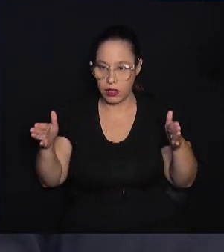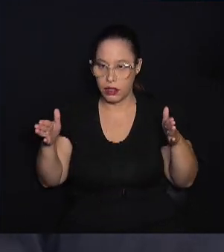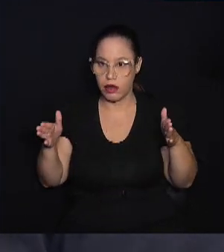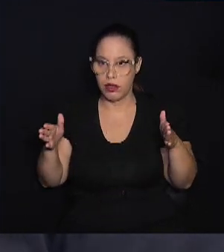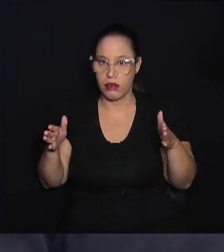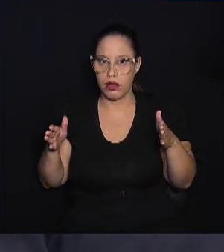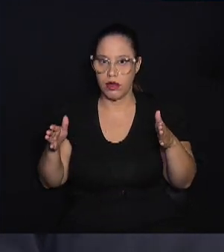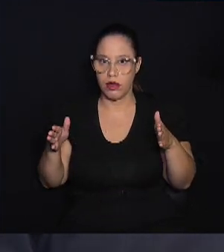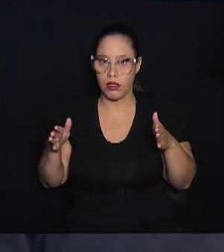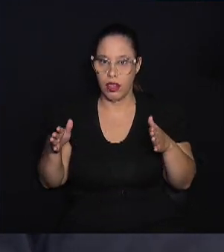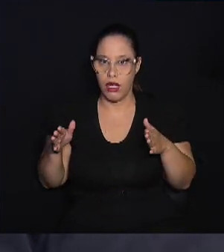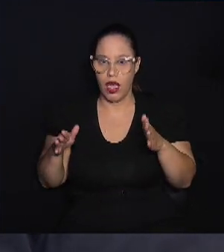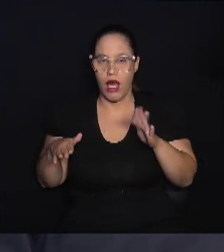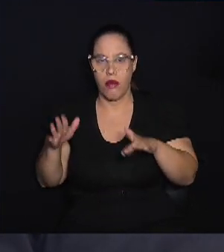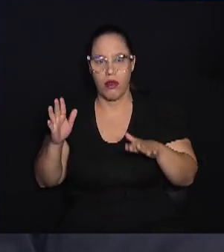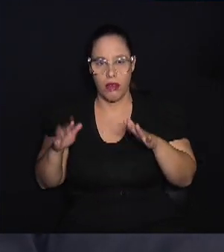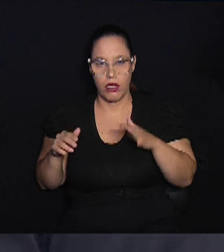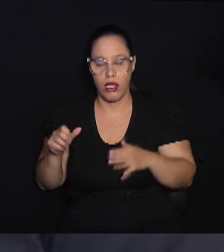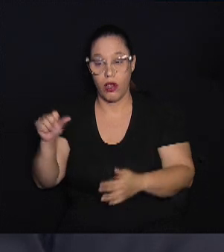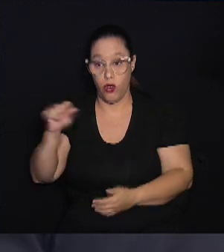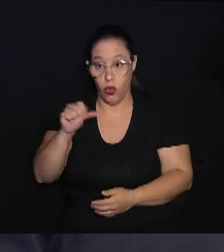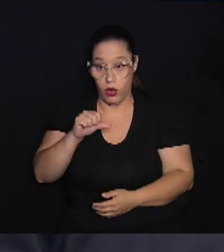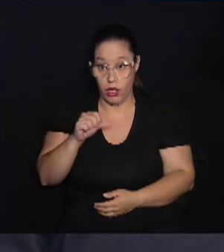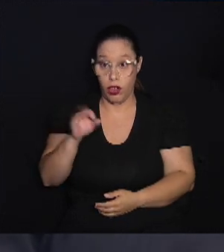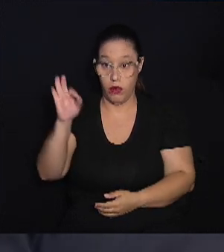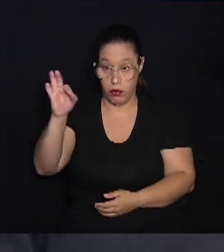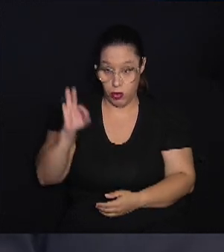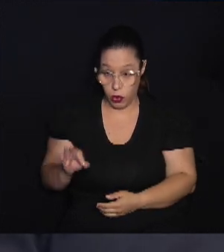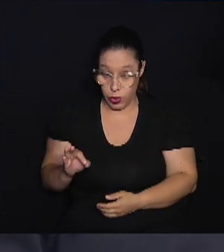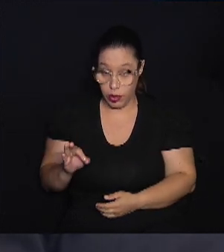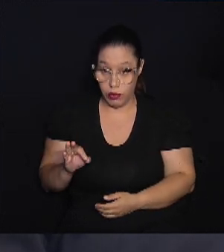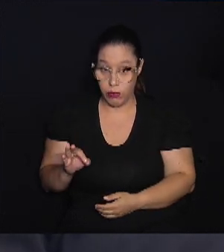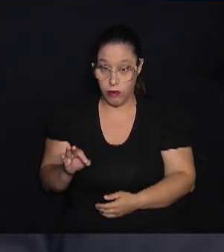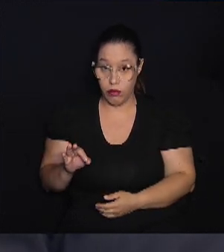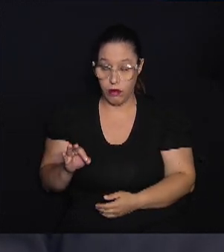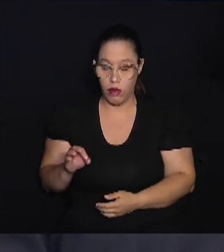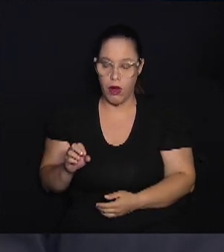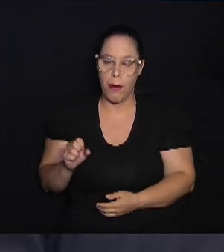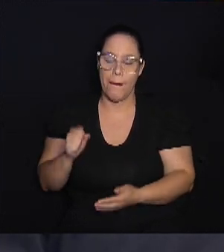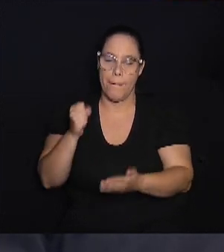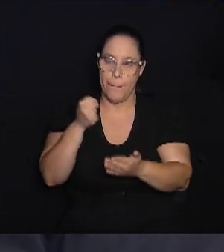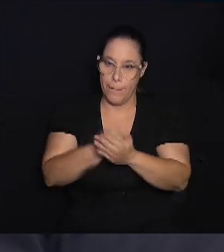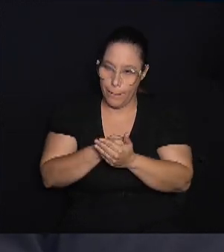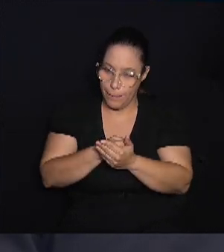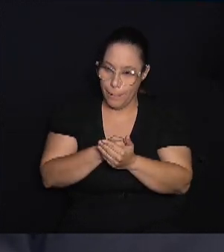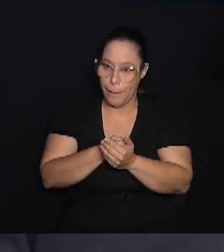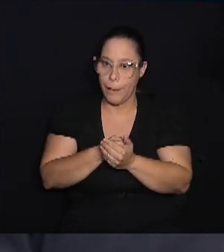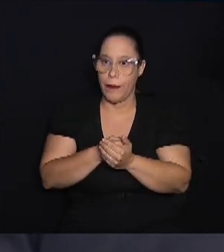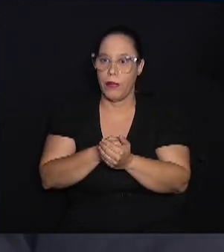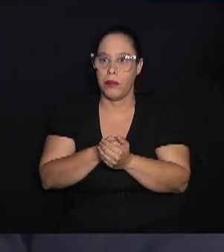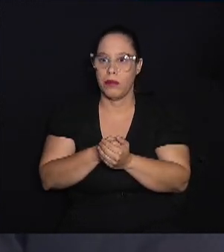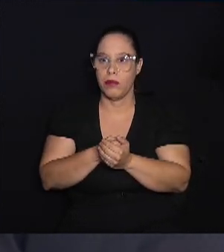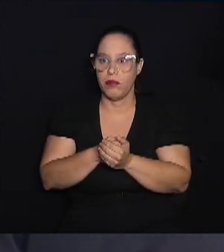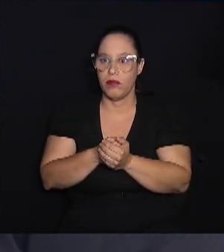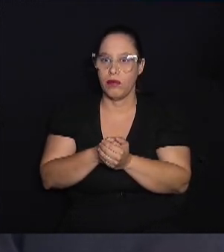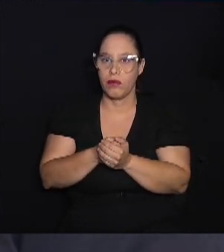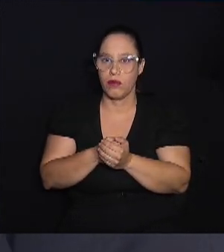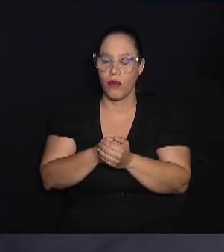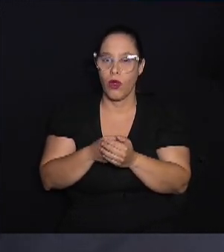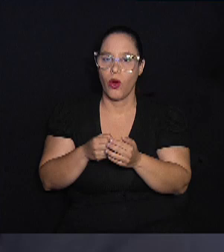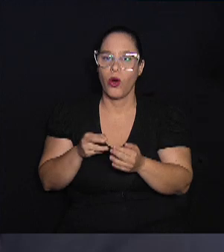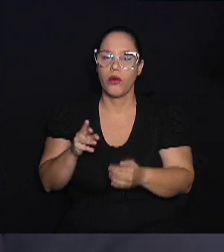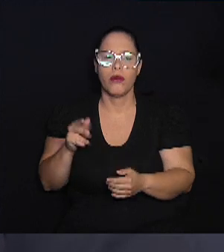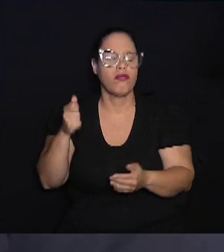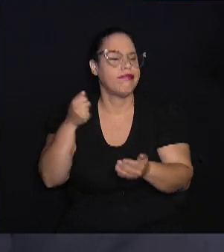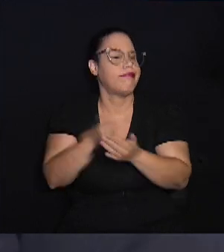meta de até bater 99% até o final do ano. É uma meta bem factível para a gente poder alcançar e o nosso comercial está pegando bem